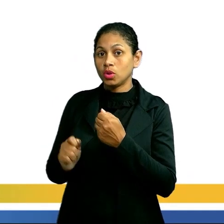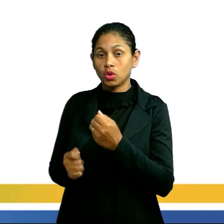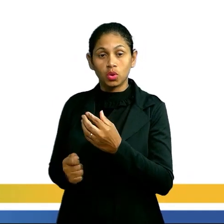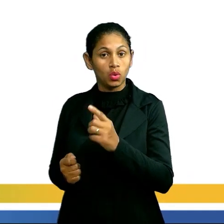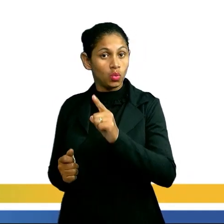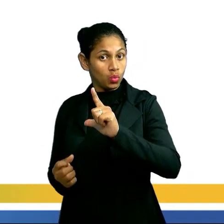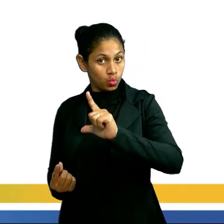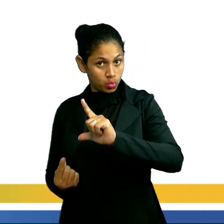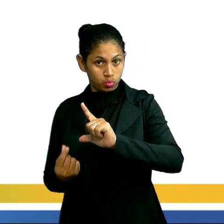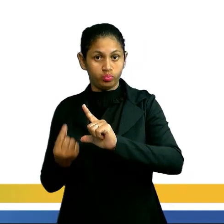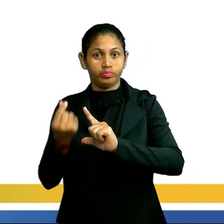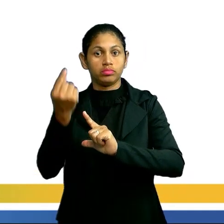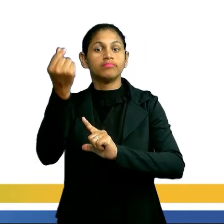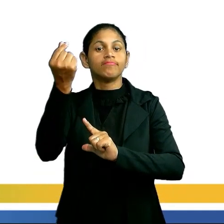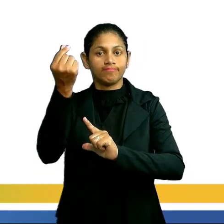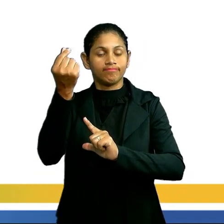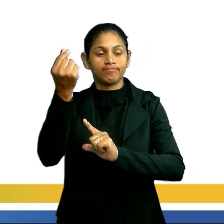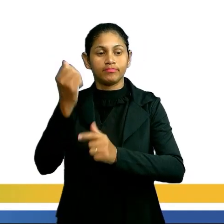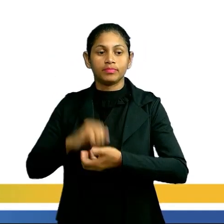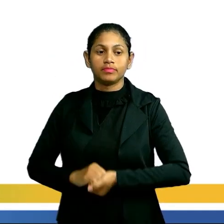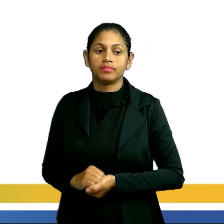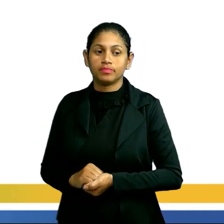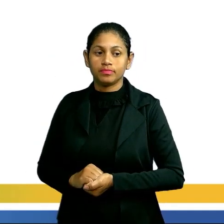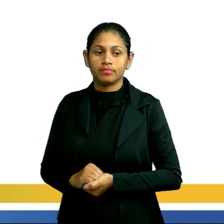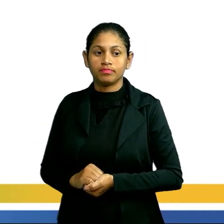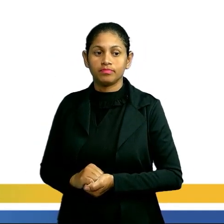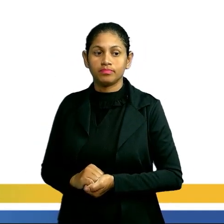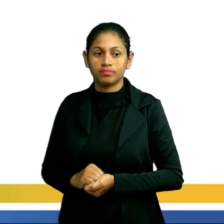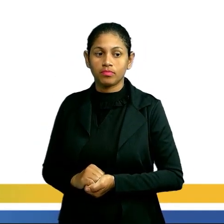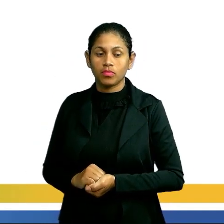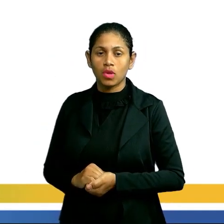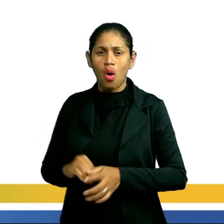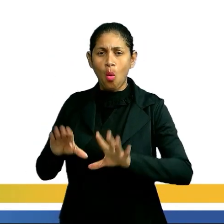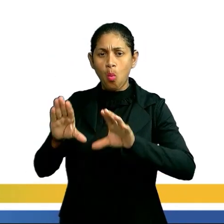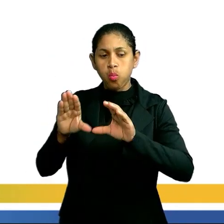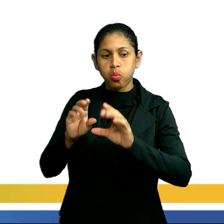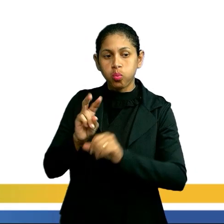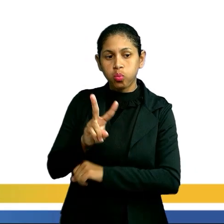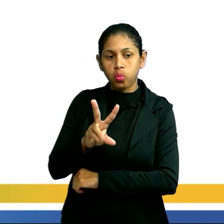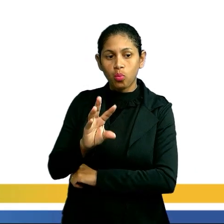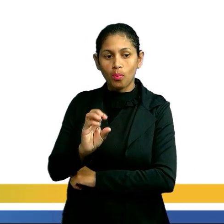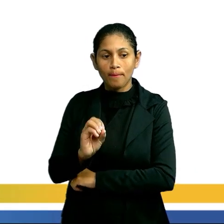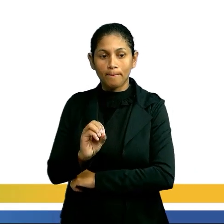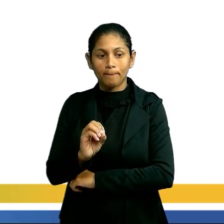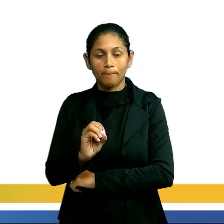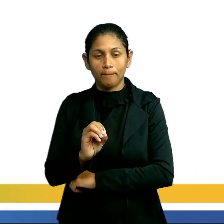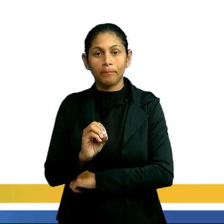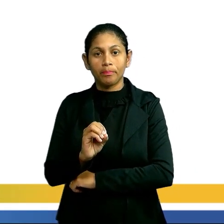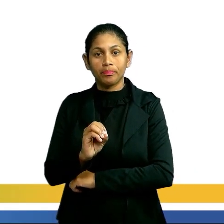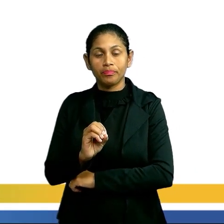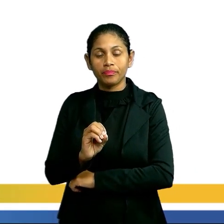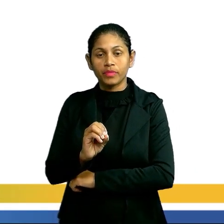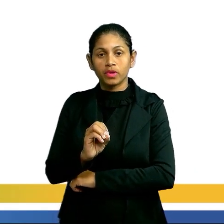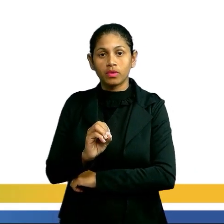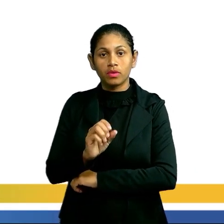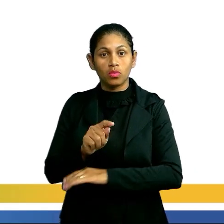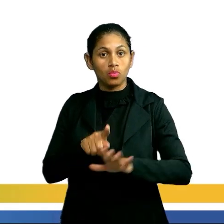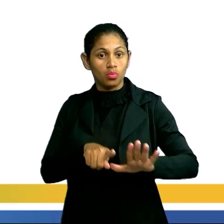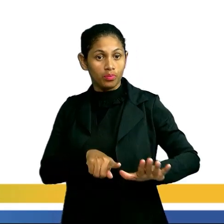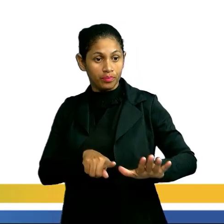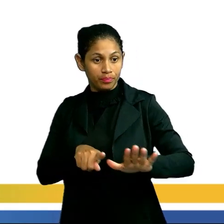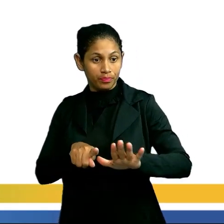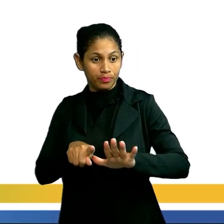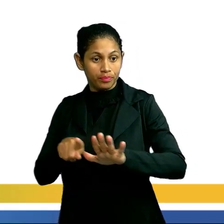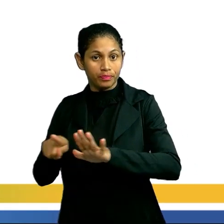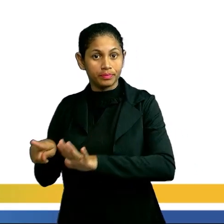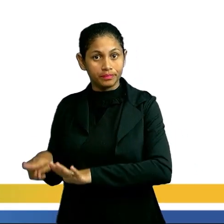revendedor. Sabendo que o volume inicial ocorreu em uma semana, logo, o volume inicial